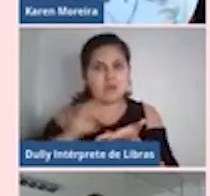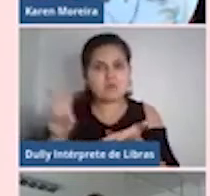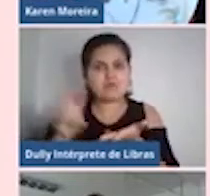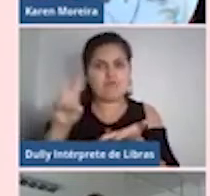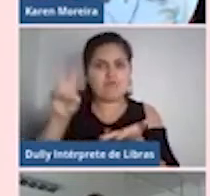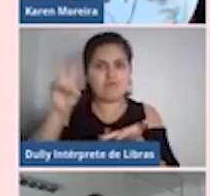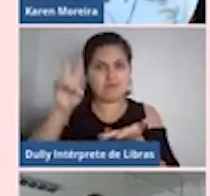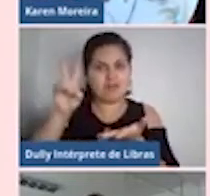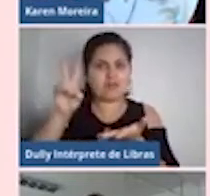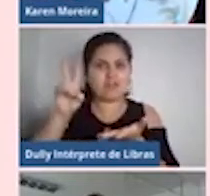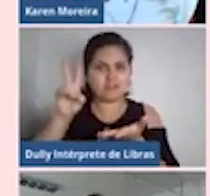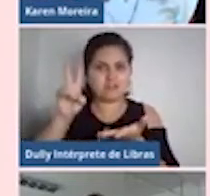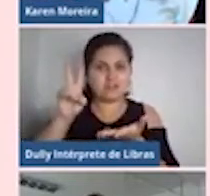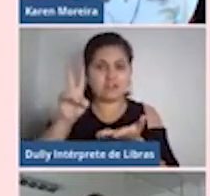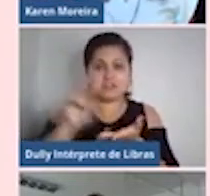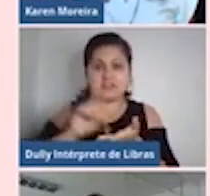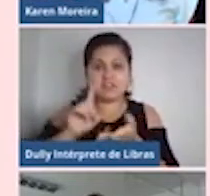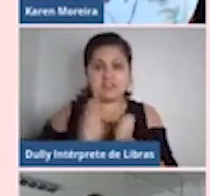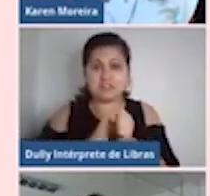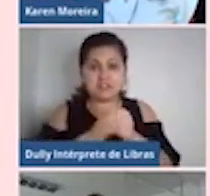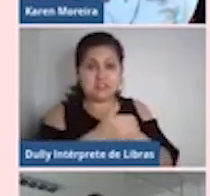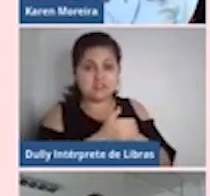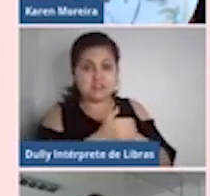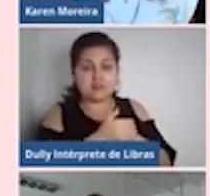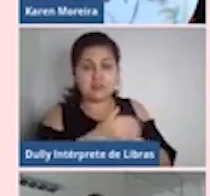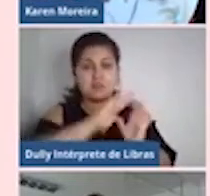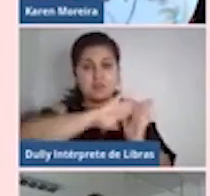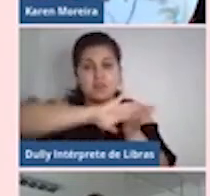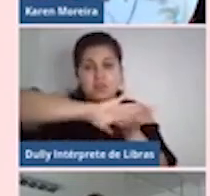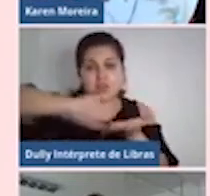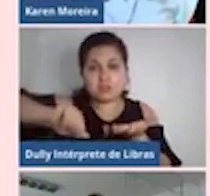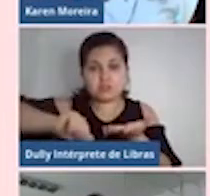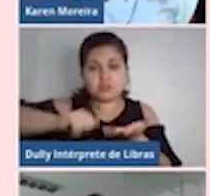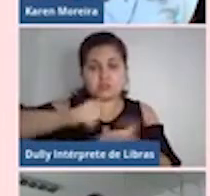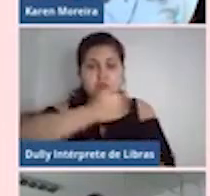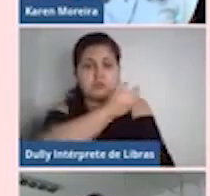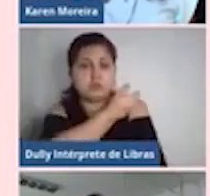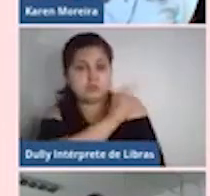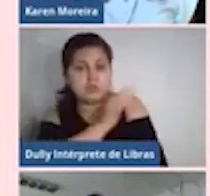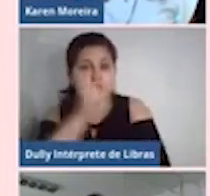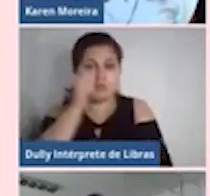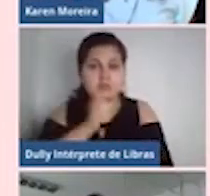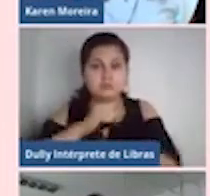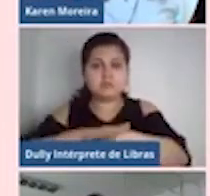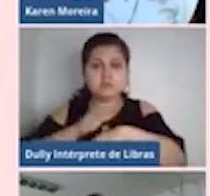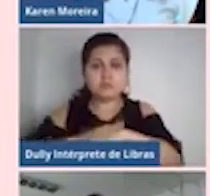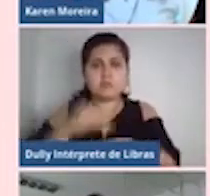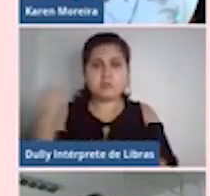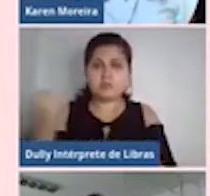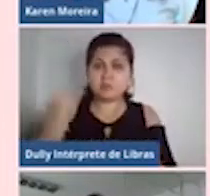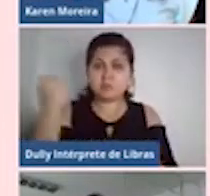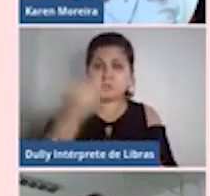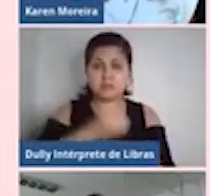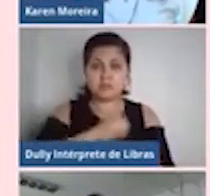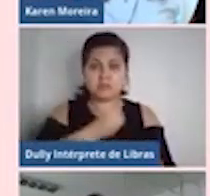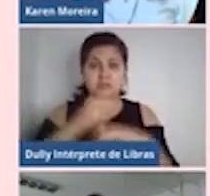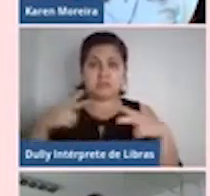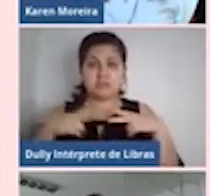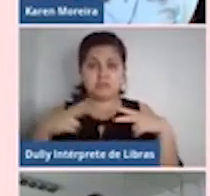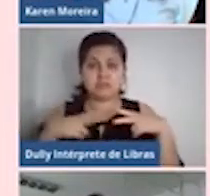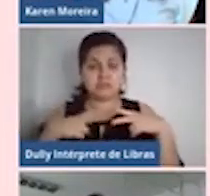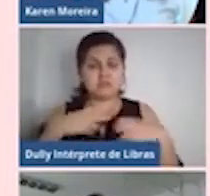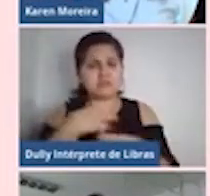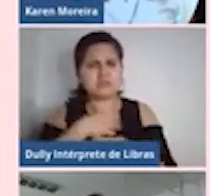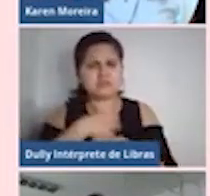valoriza e que não exclui a mulher num momento importante da vida pessoal, né? E tu te